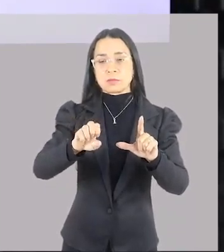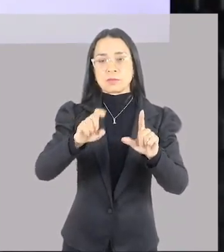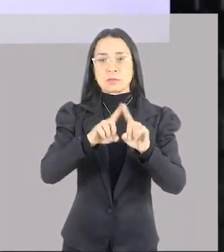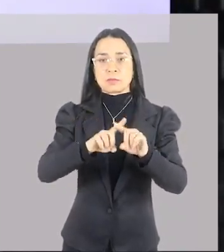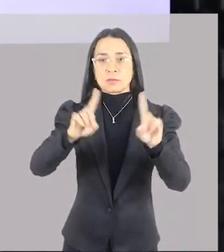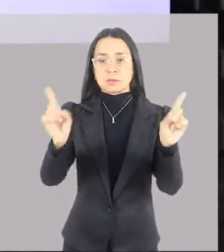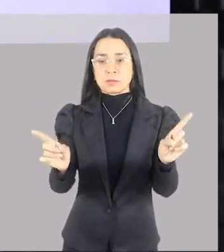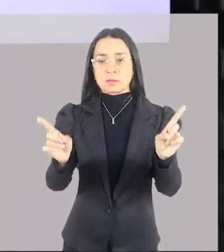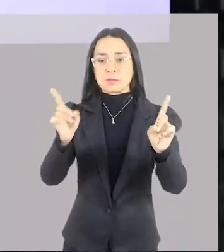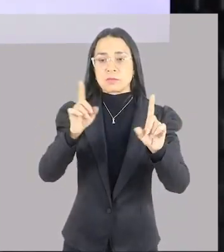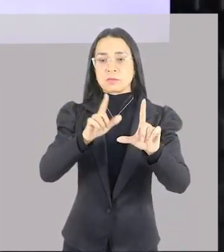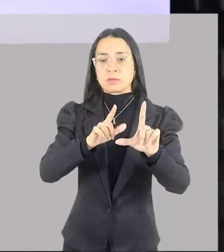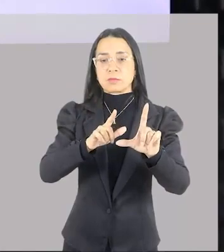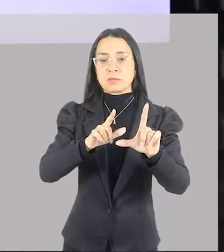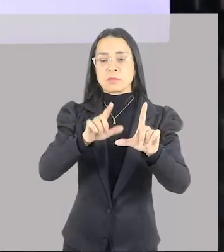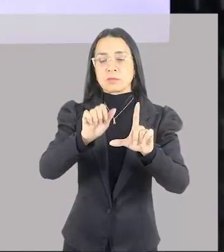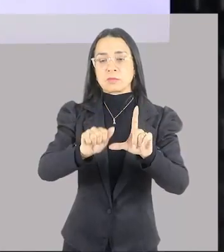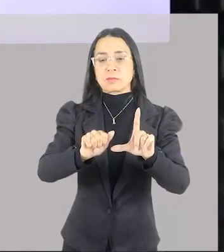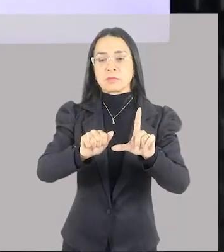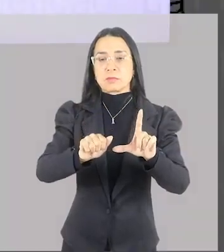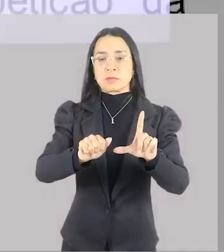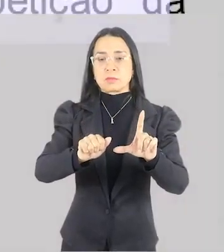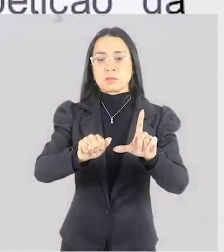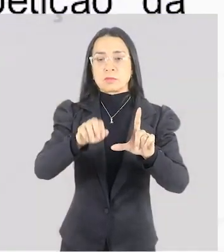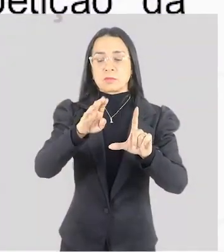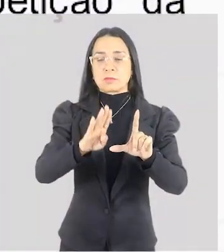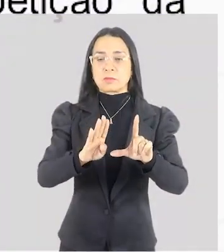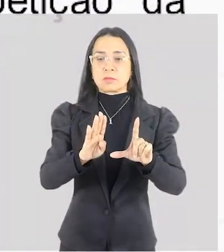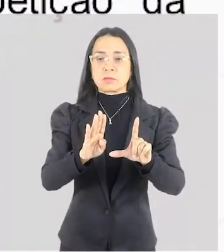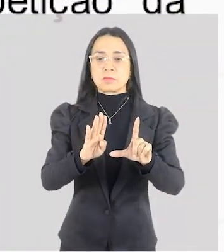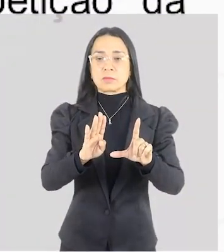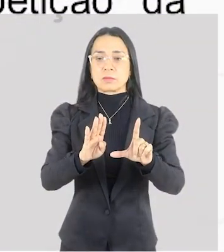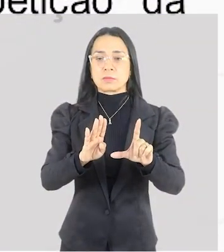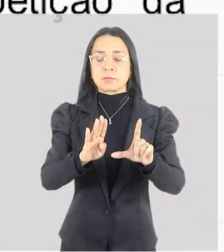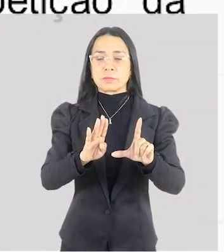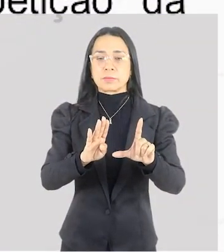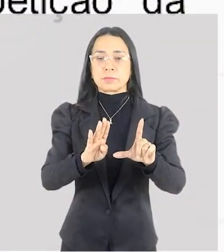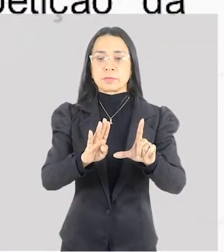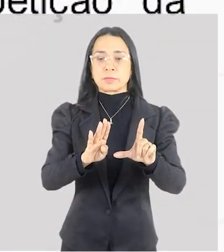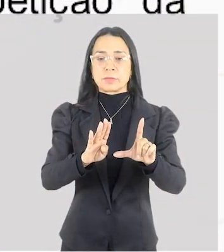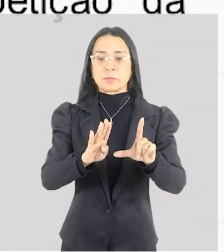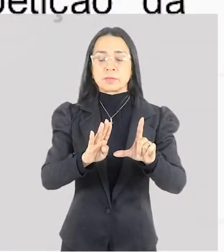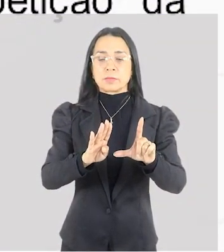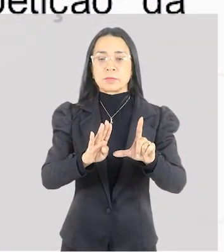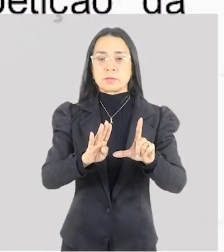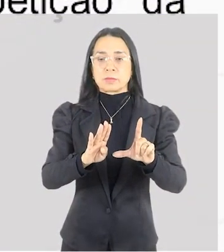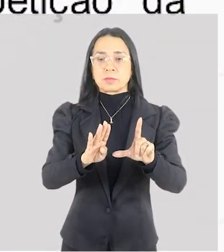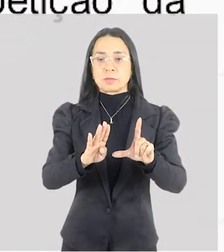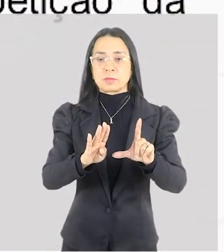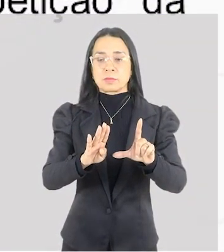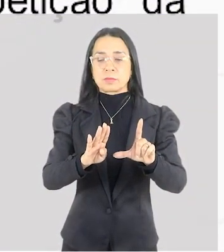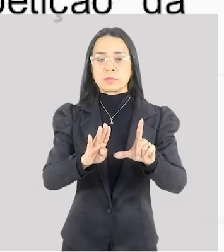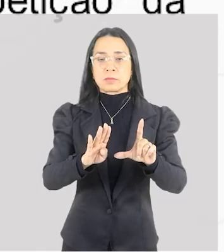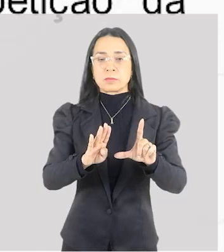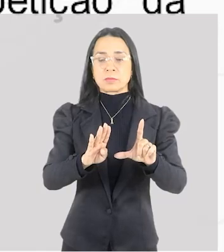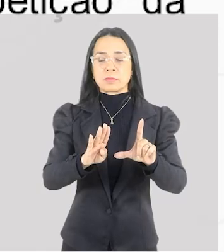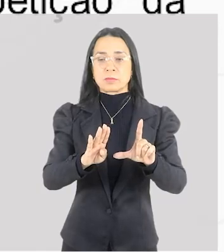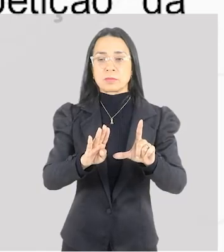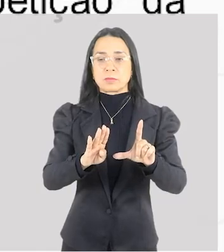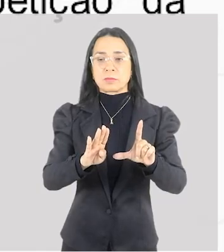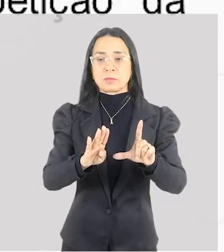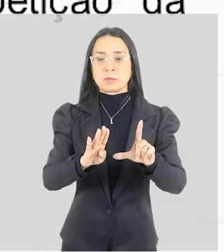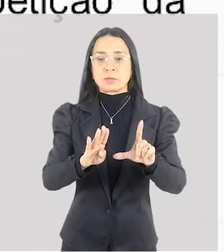Observada na imagem do homem no espelho. Letra B, crítica ao passadismo, exposta na